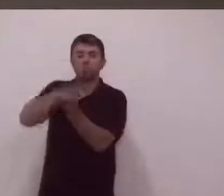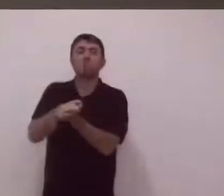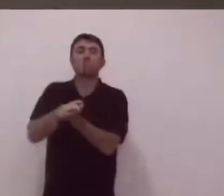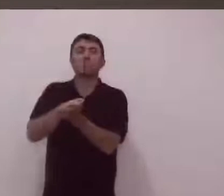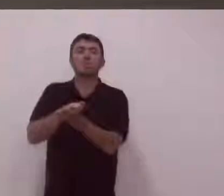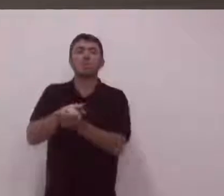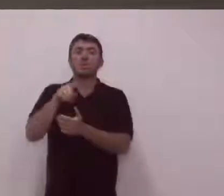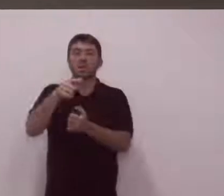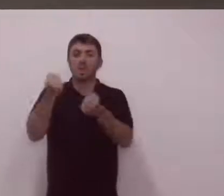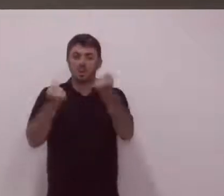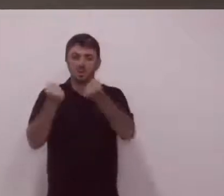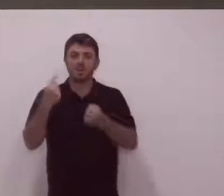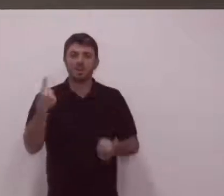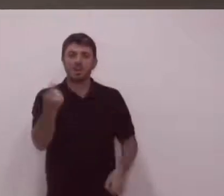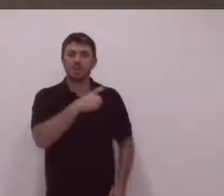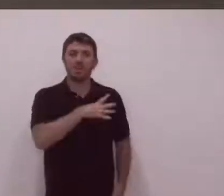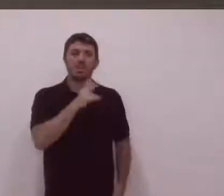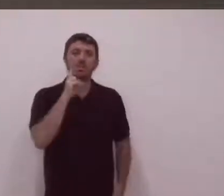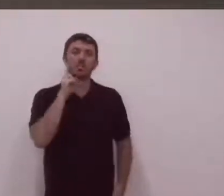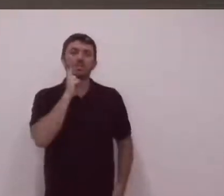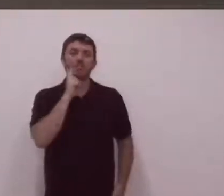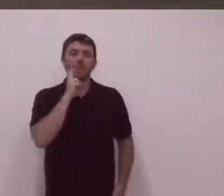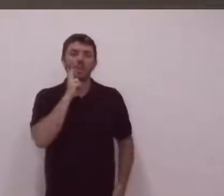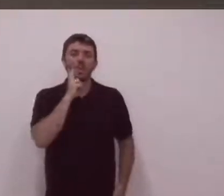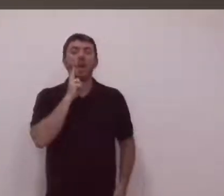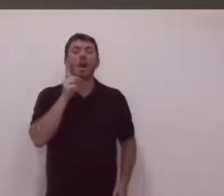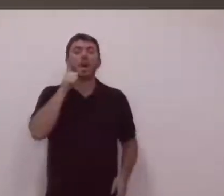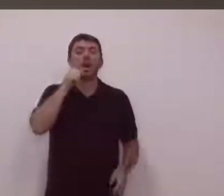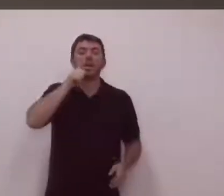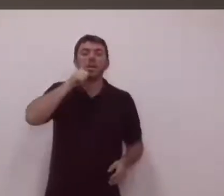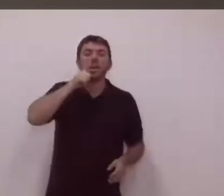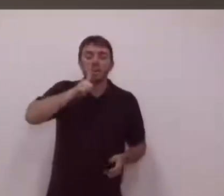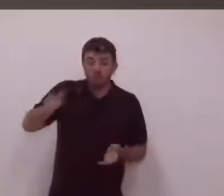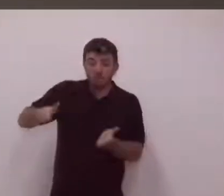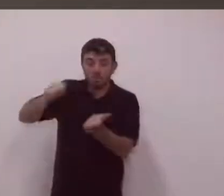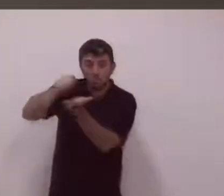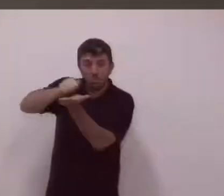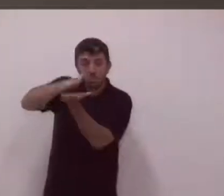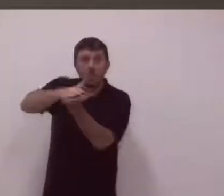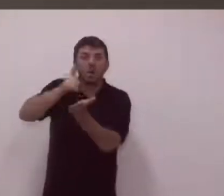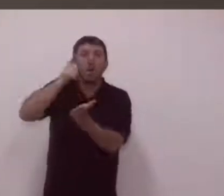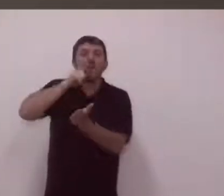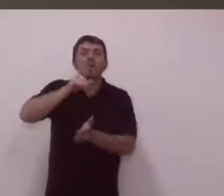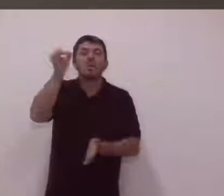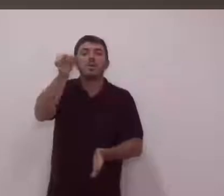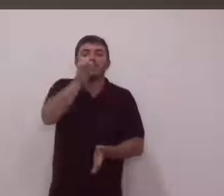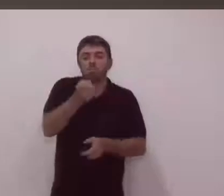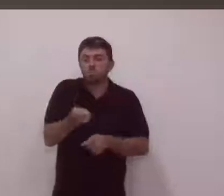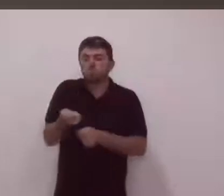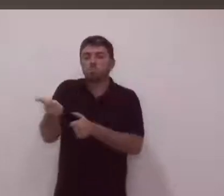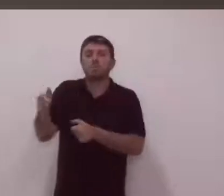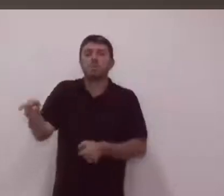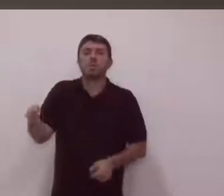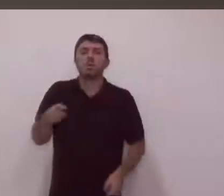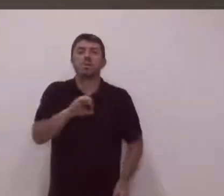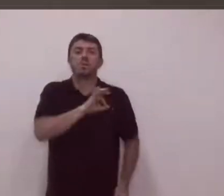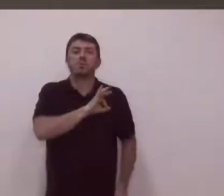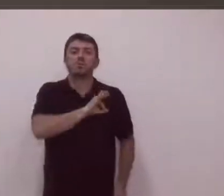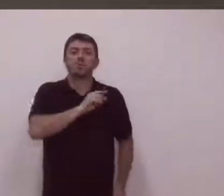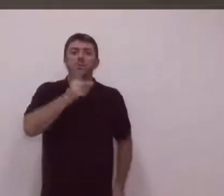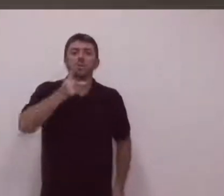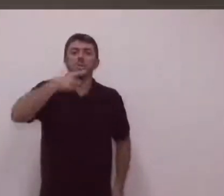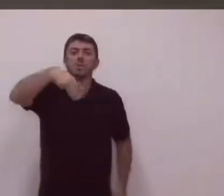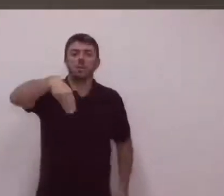uma porcentagem em cima para ajudar outra coisa outra coisa a